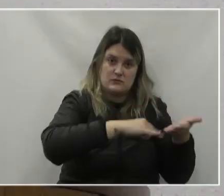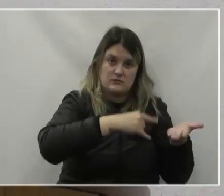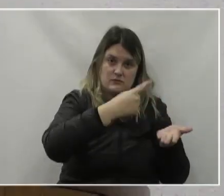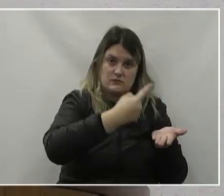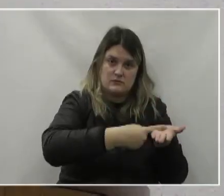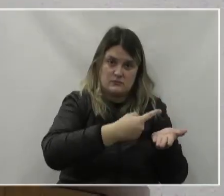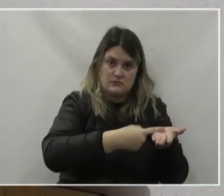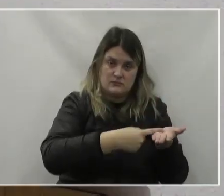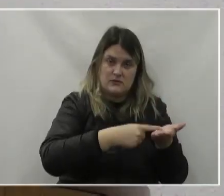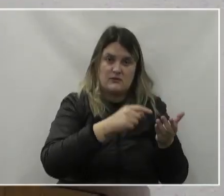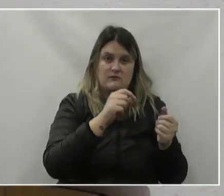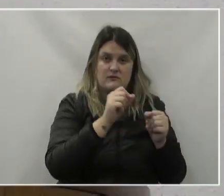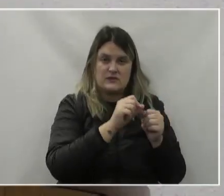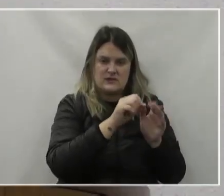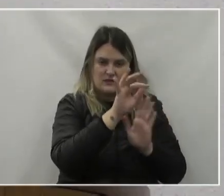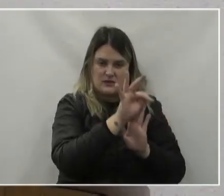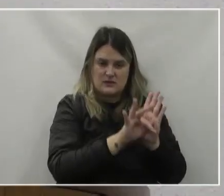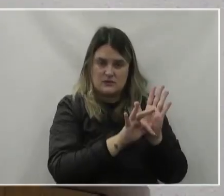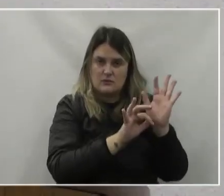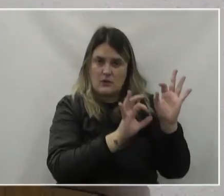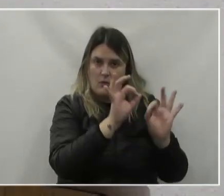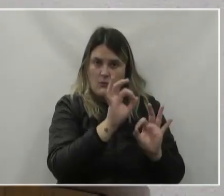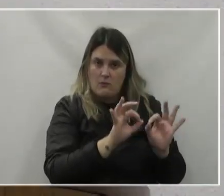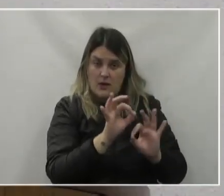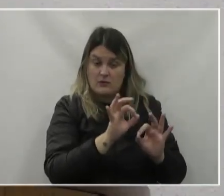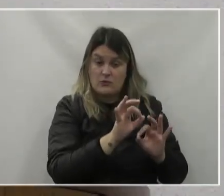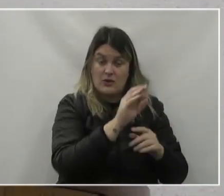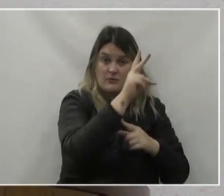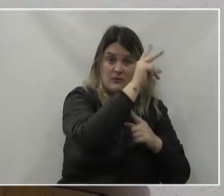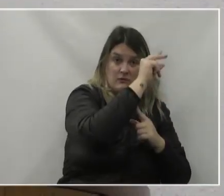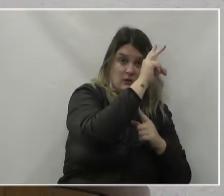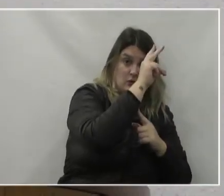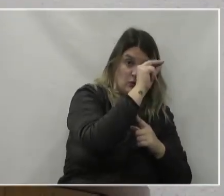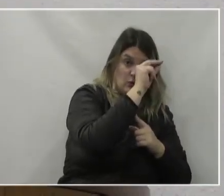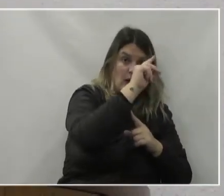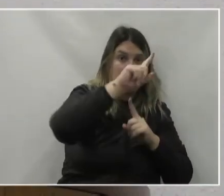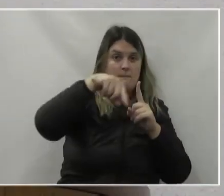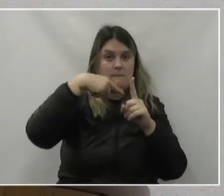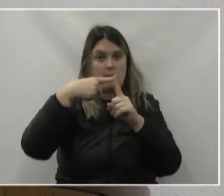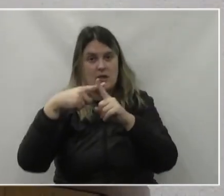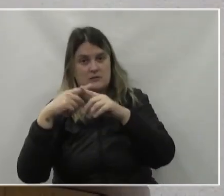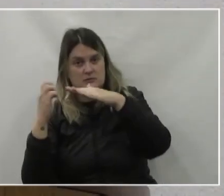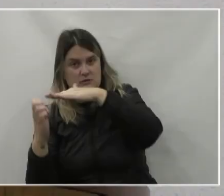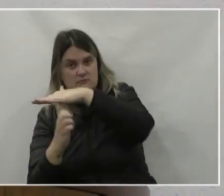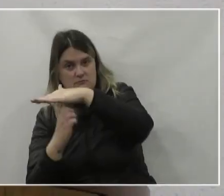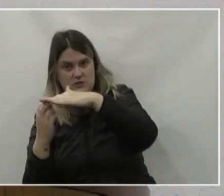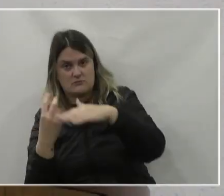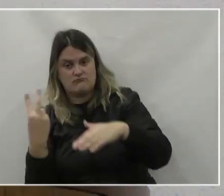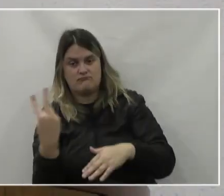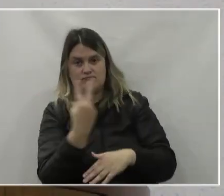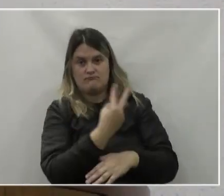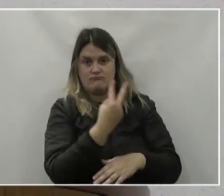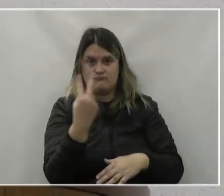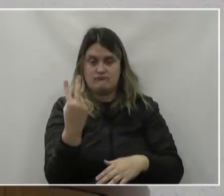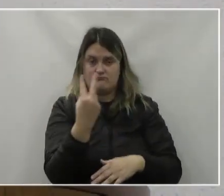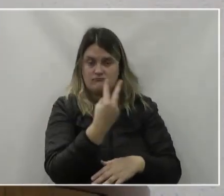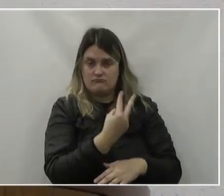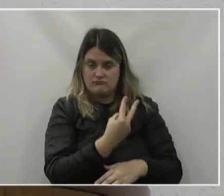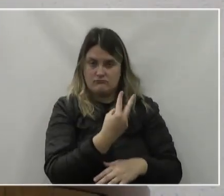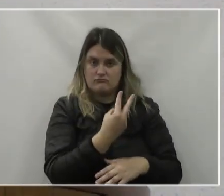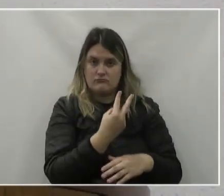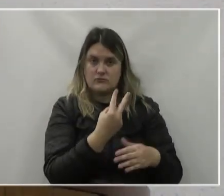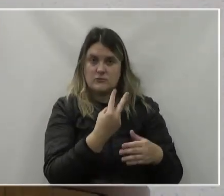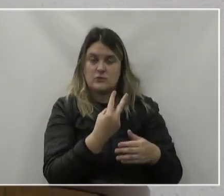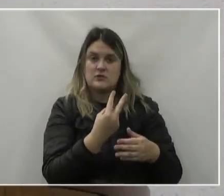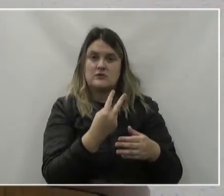feito o termo de ajuste, né, as partes acordando, elas automaticamente tornam o objeto